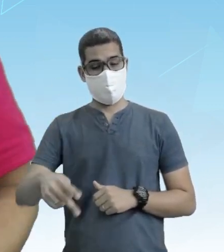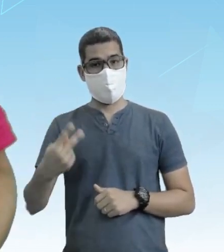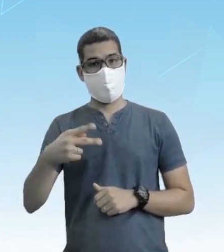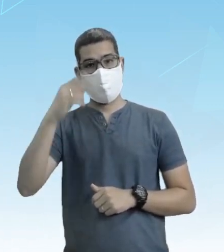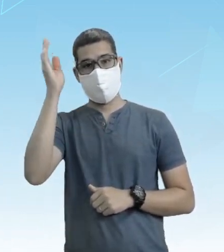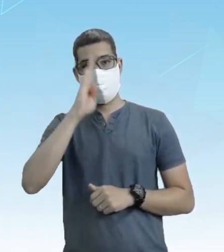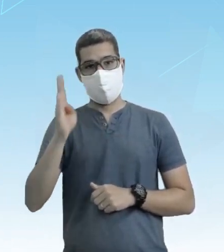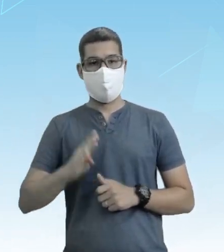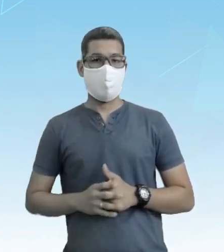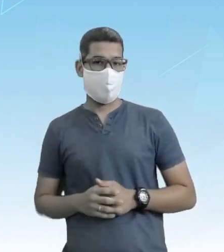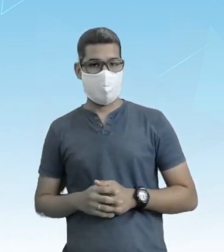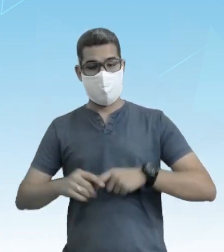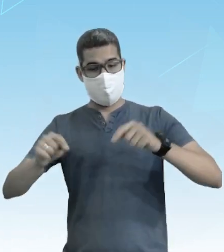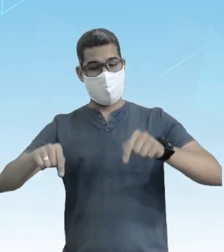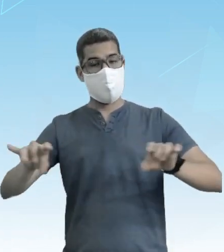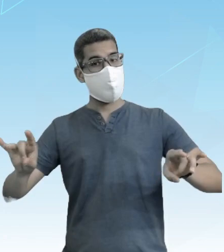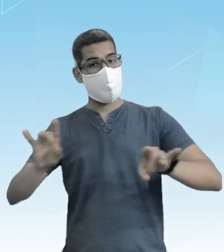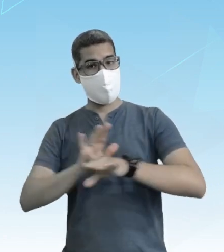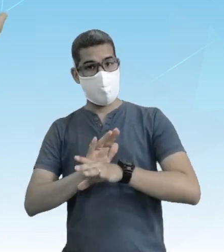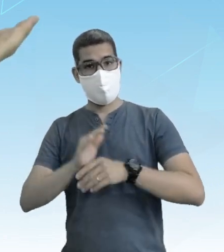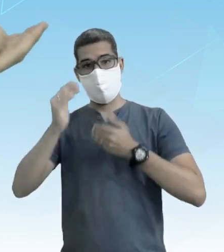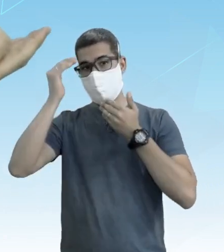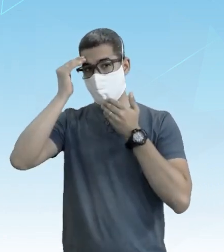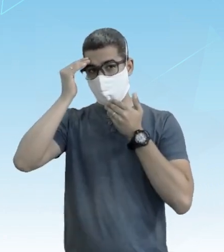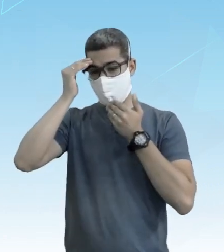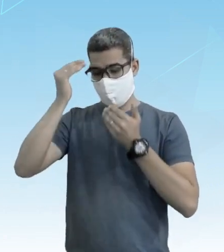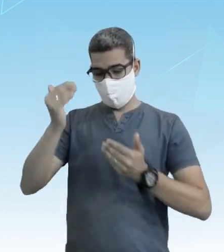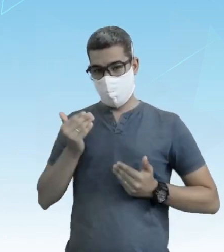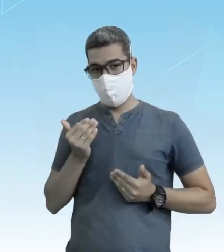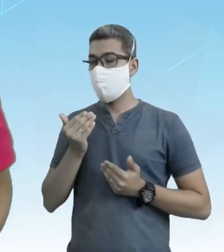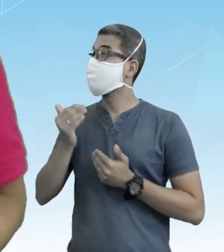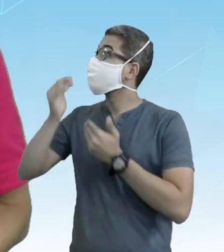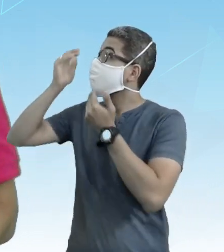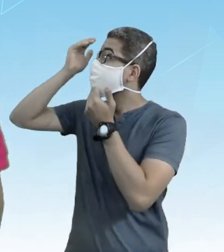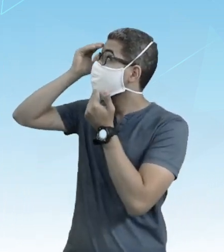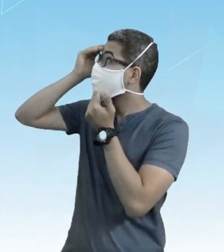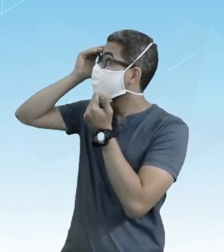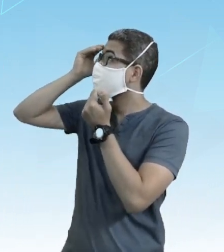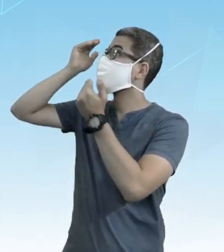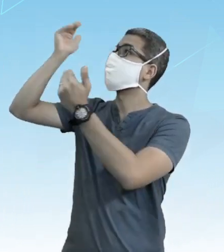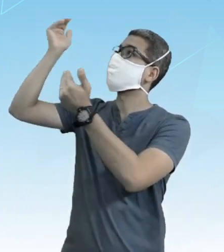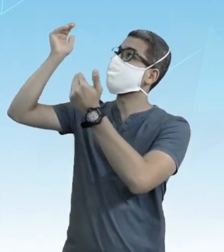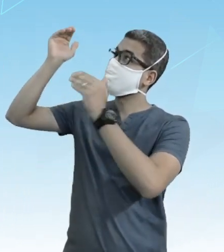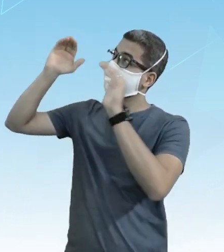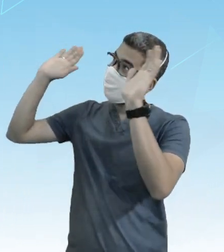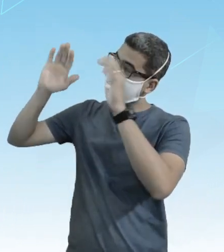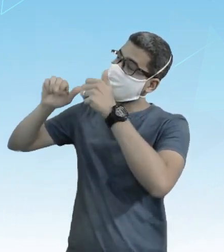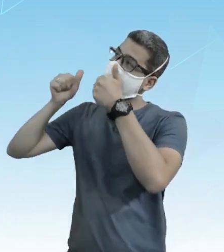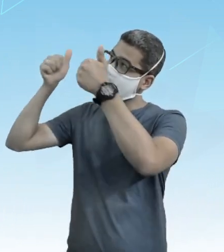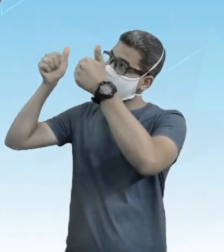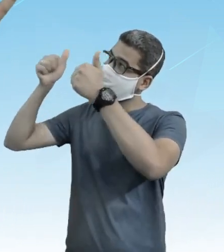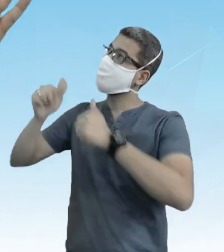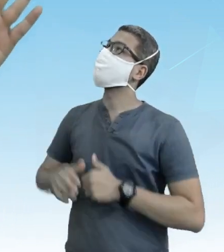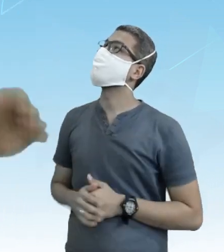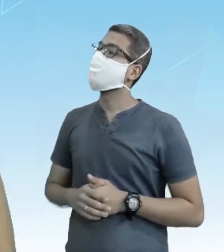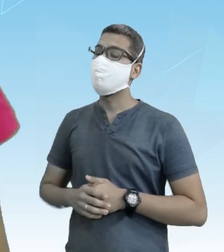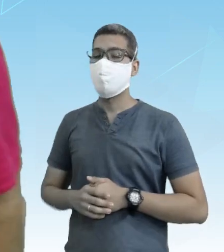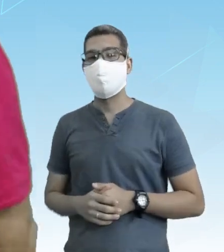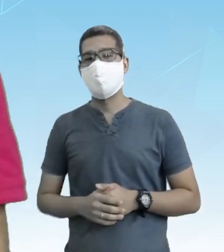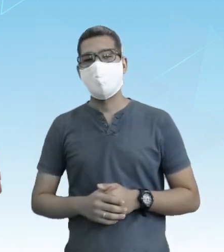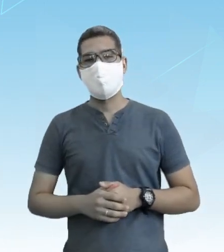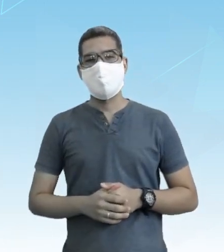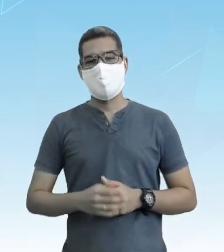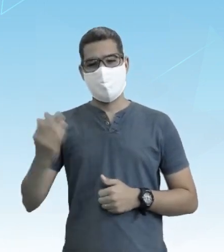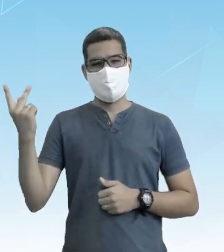Brasil. Já termino aqui a aula de hoje agradecendo ao nosso professor intérprete de Libras, certo? Robson Araújo,